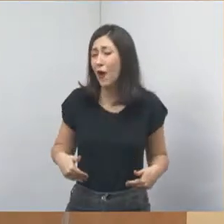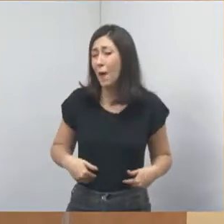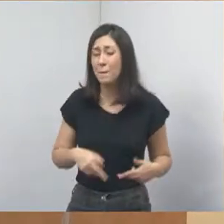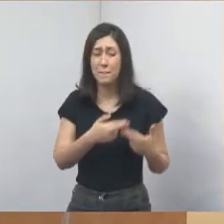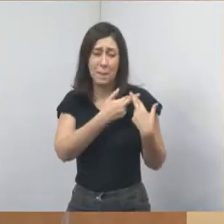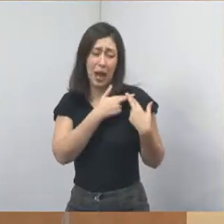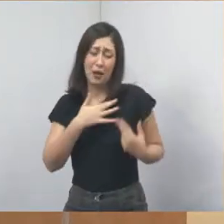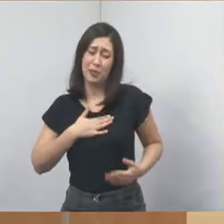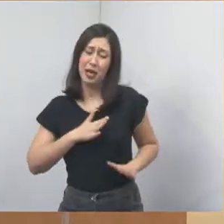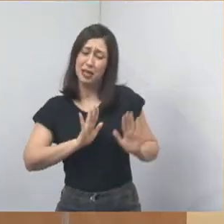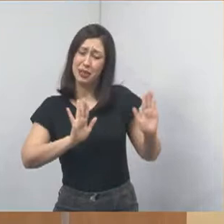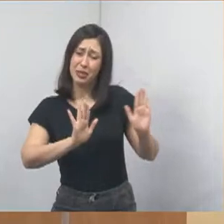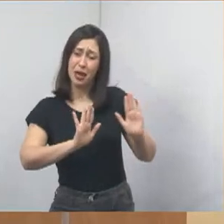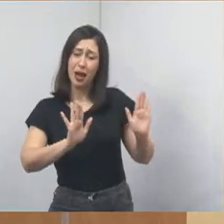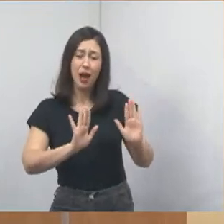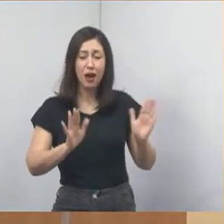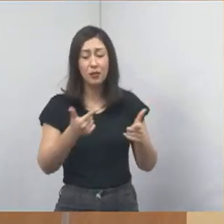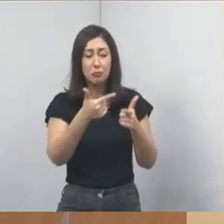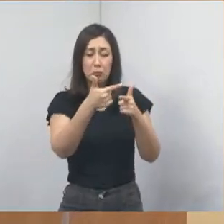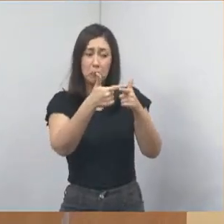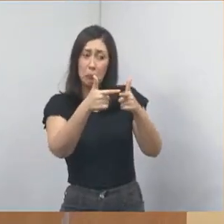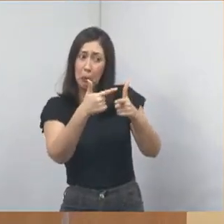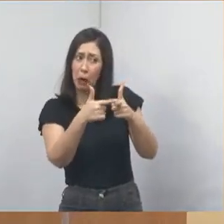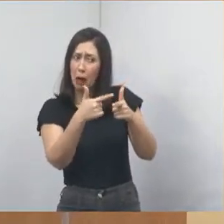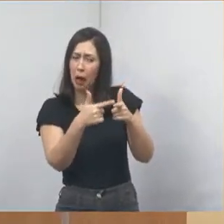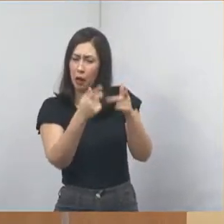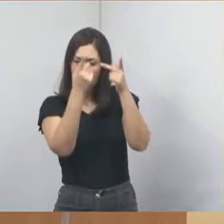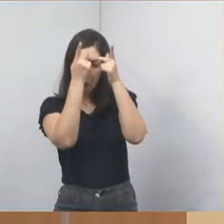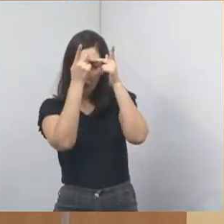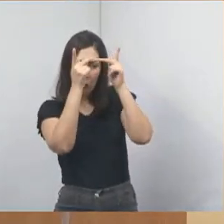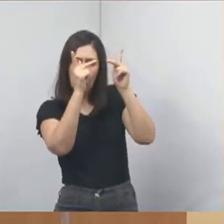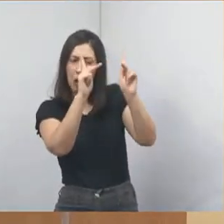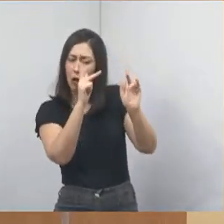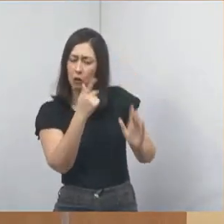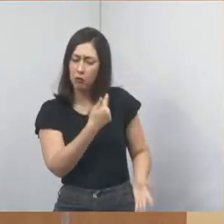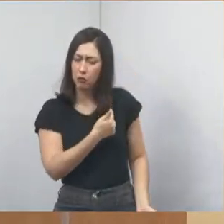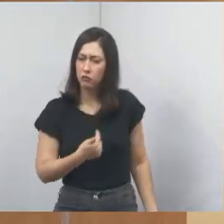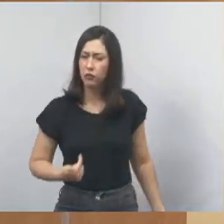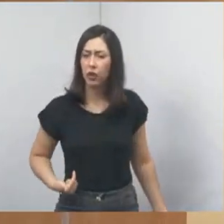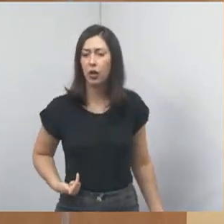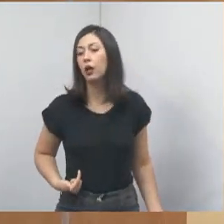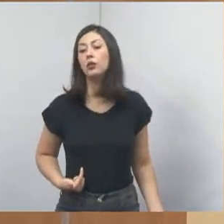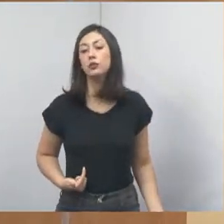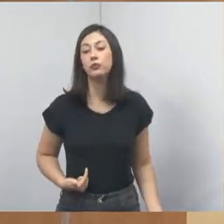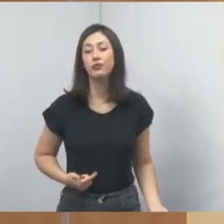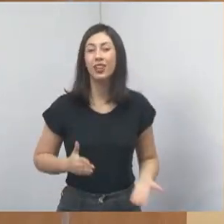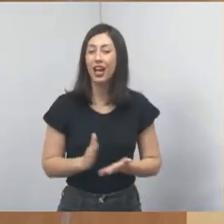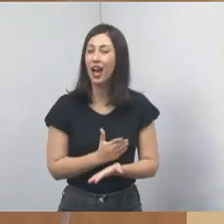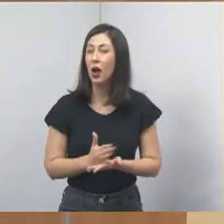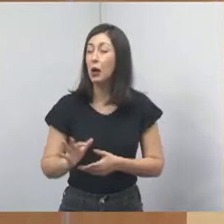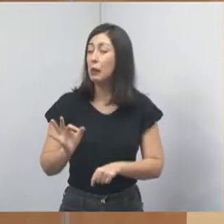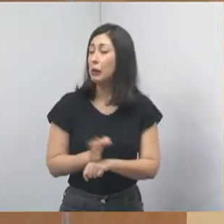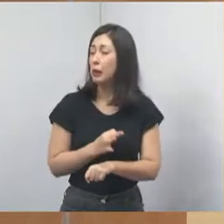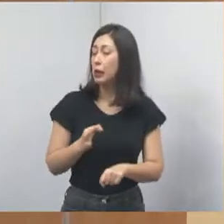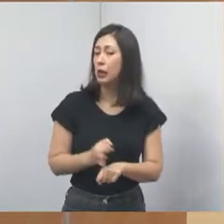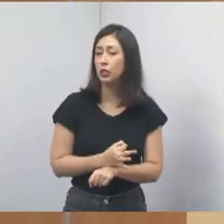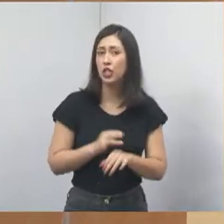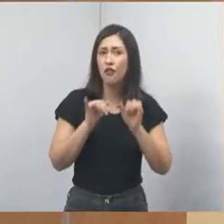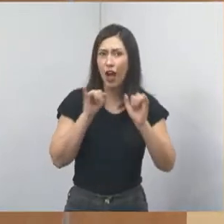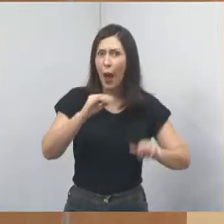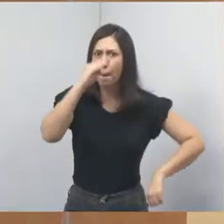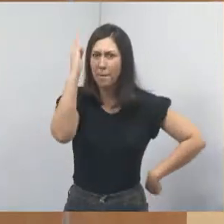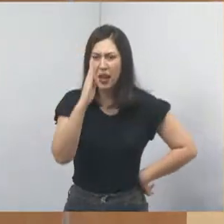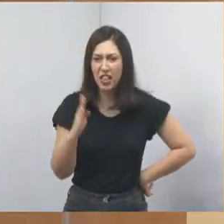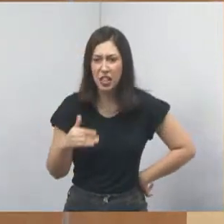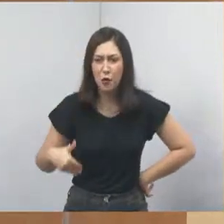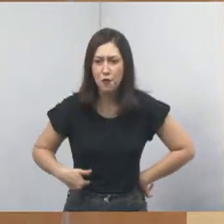envolvendo, dizendo que é uma questão do governo, alguns insistem em negar que existe fome no Brasil,